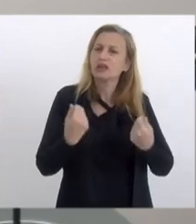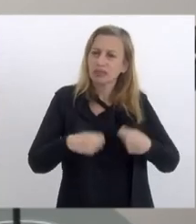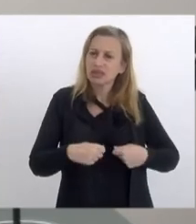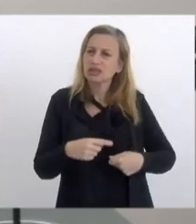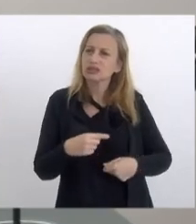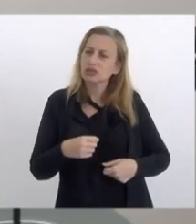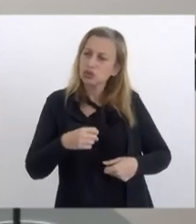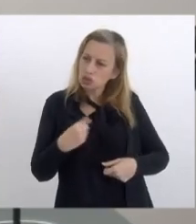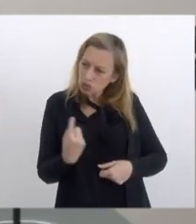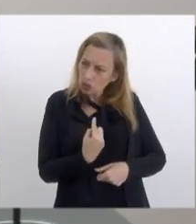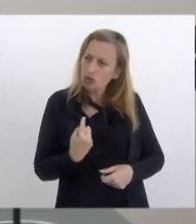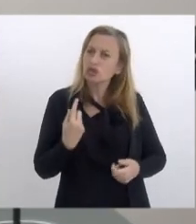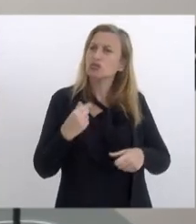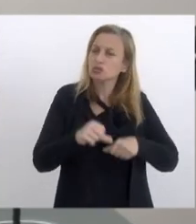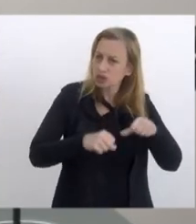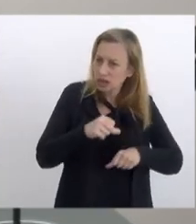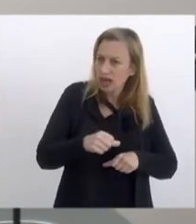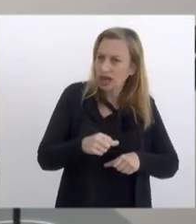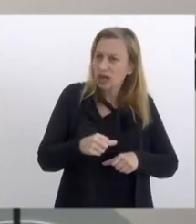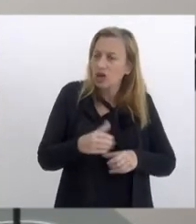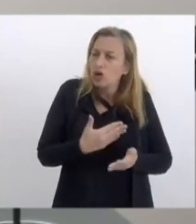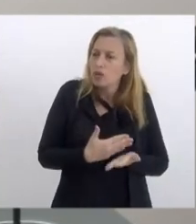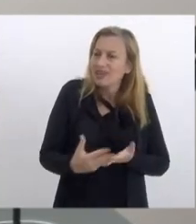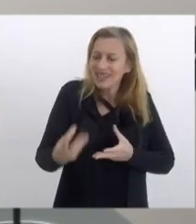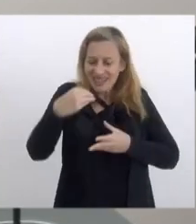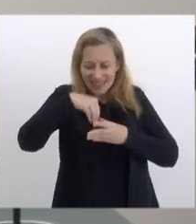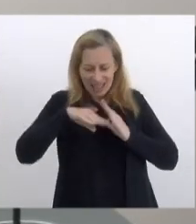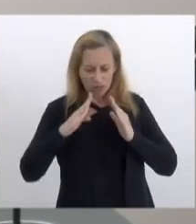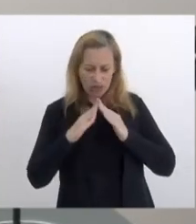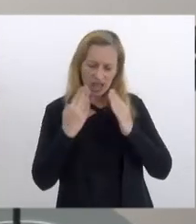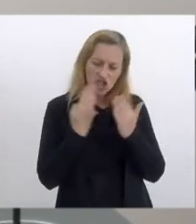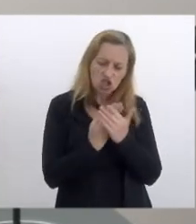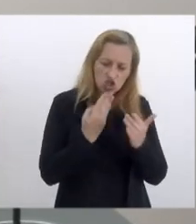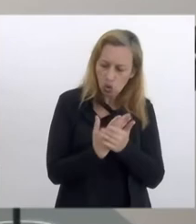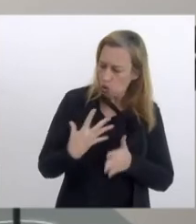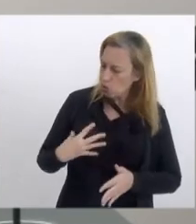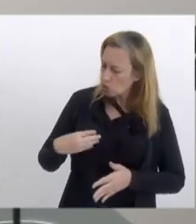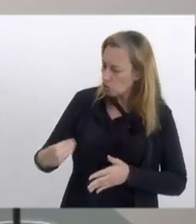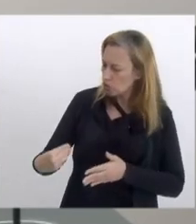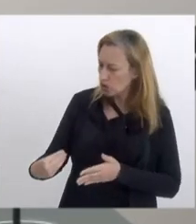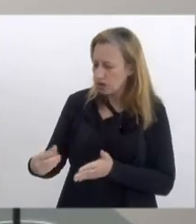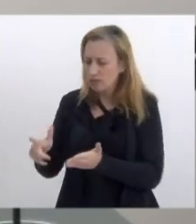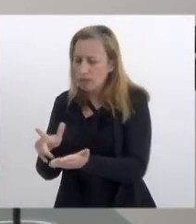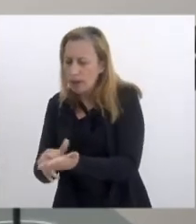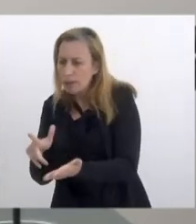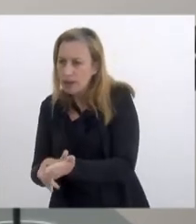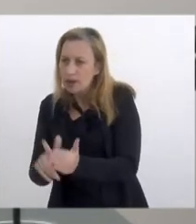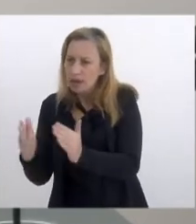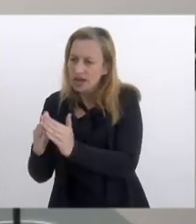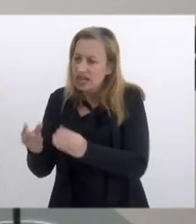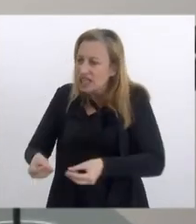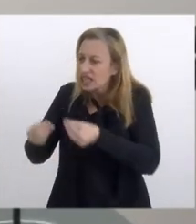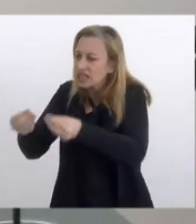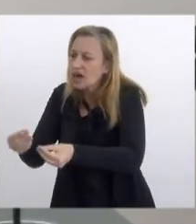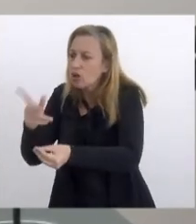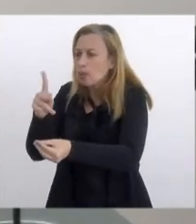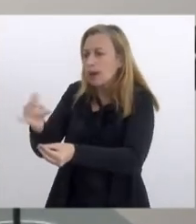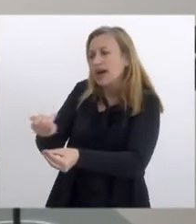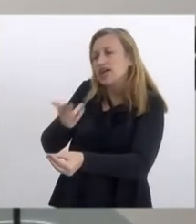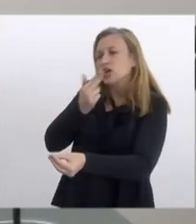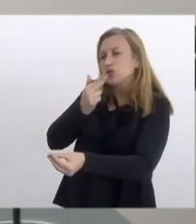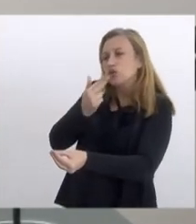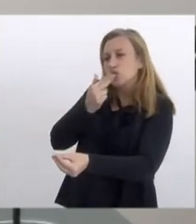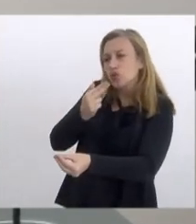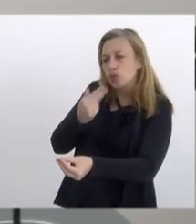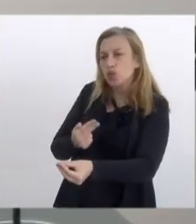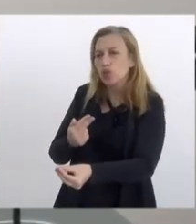mudar. A gente tem que começar dentro das escolas, o filho levar um folhetinho para casa e dar ao pai dele que fuma, aquele